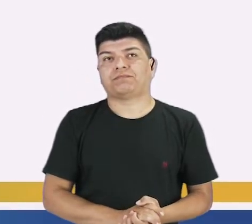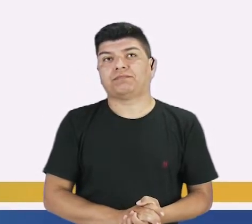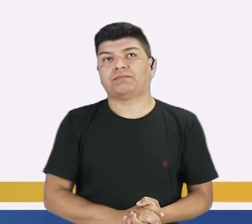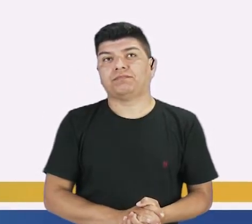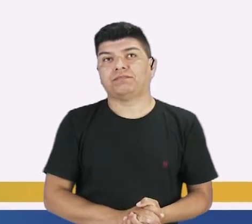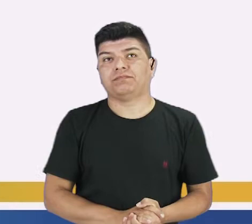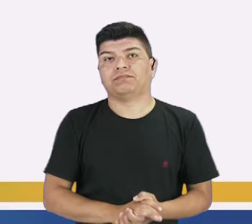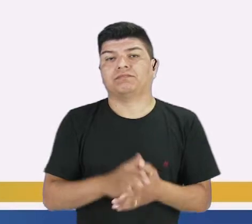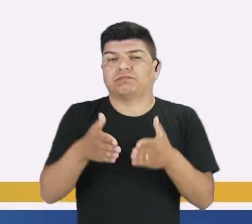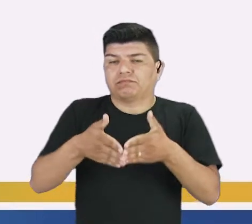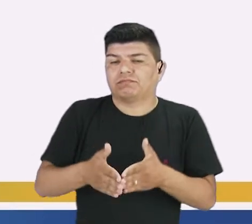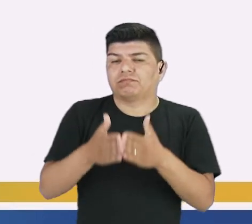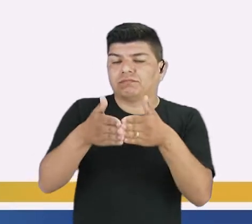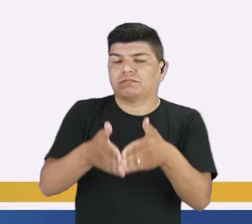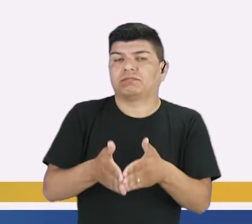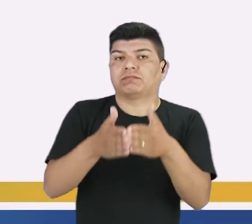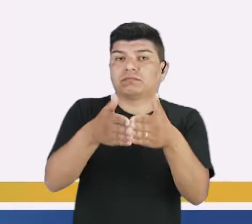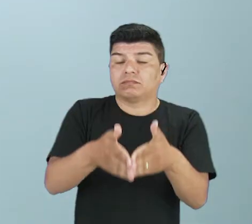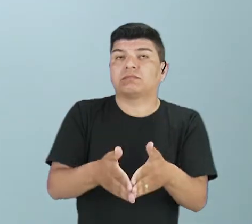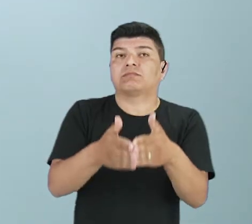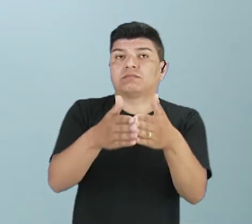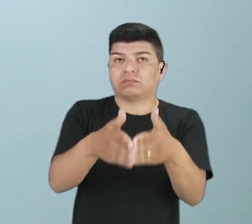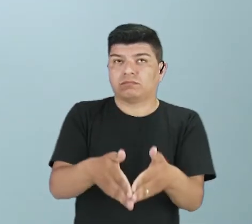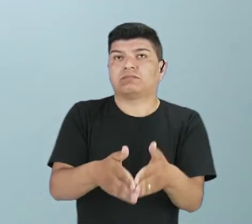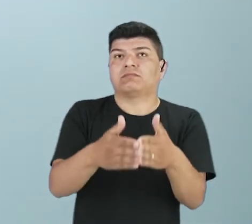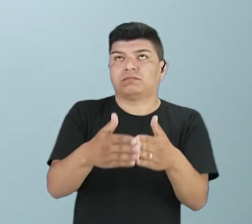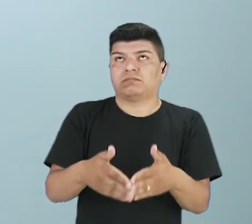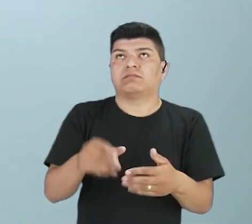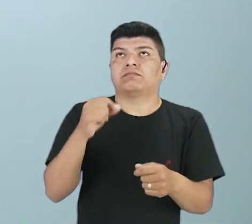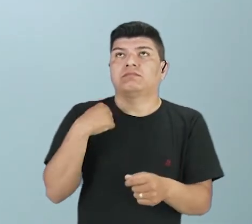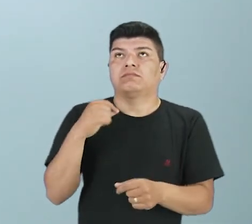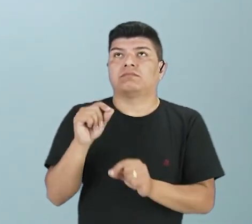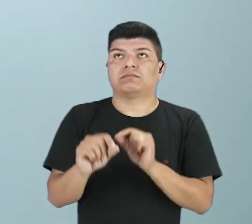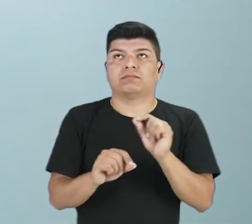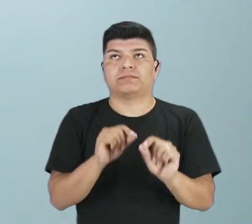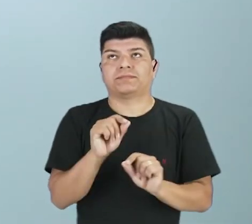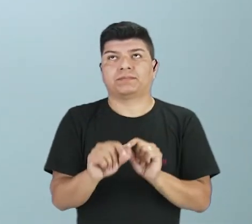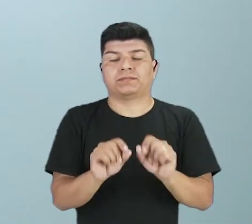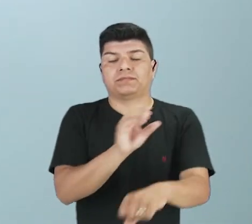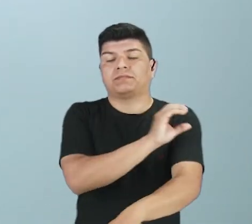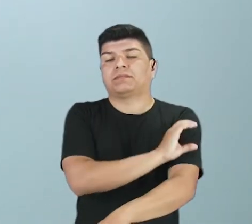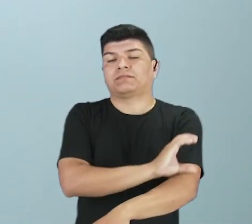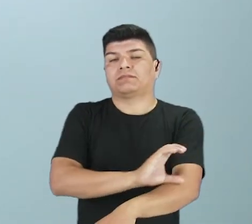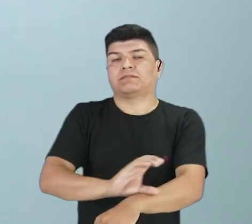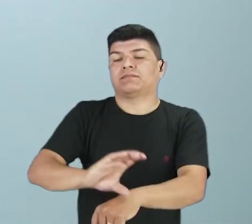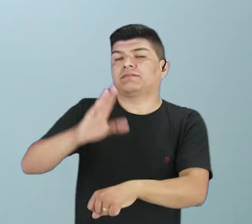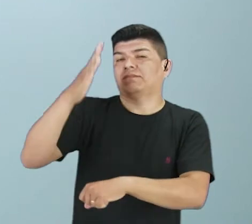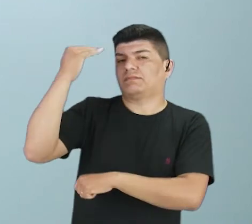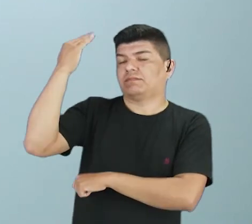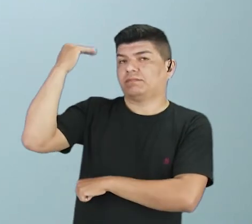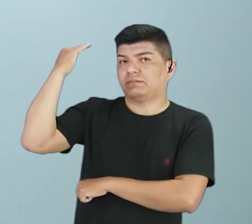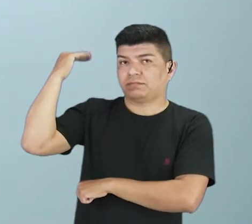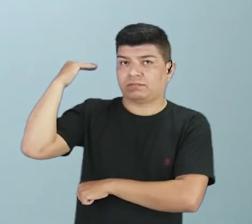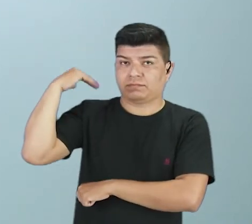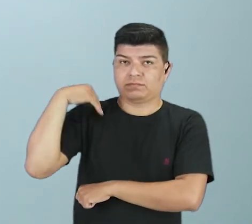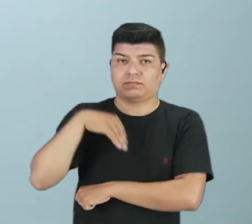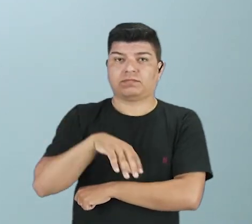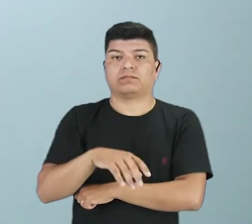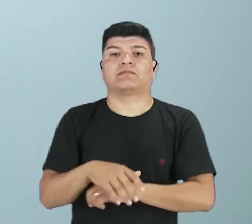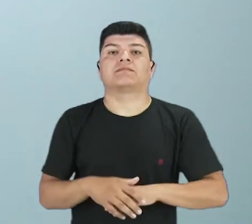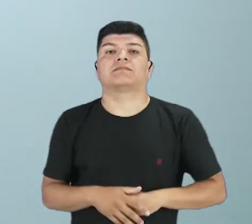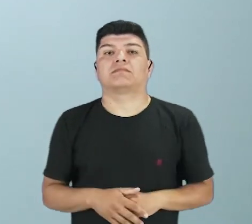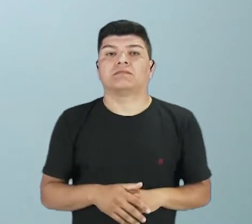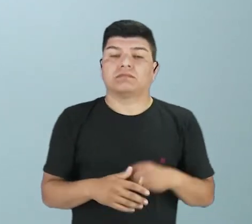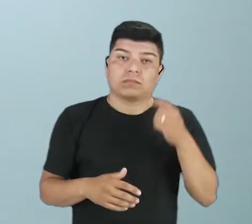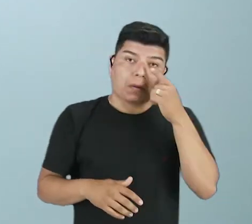das navegações e do acesso à cultura antiga, né, dos gregos e